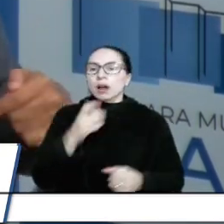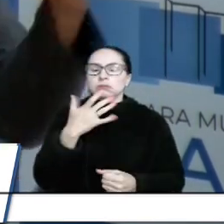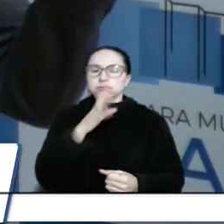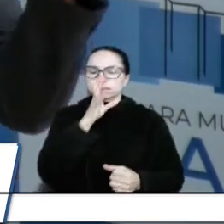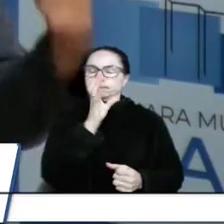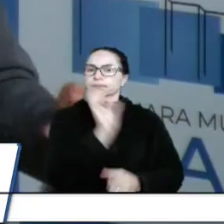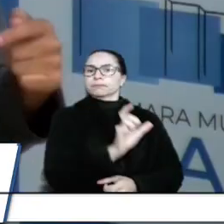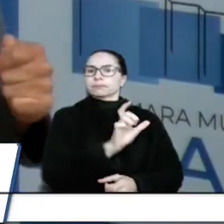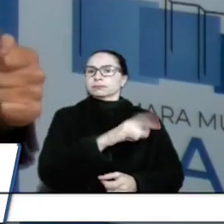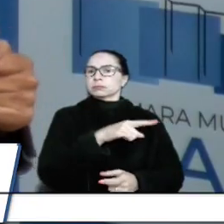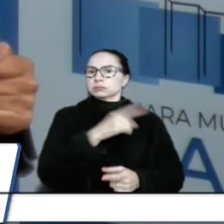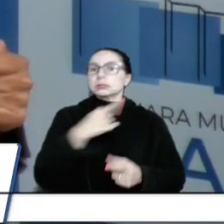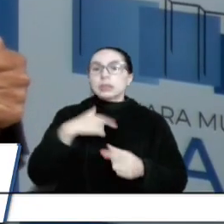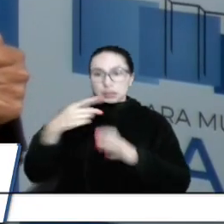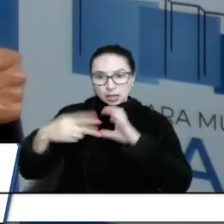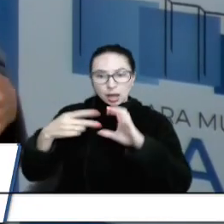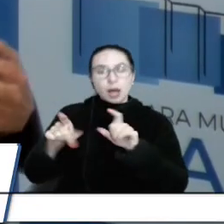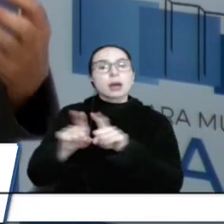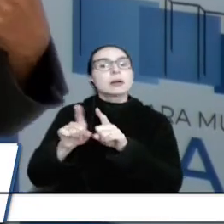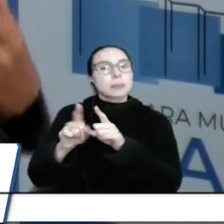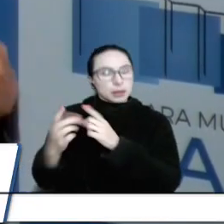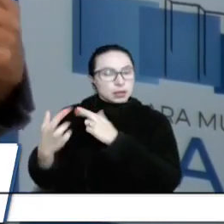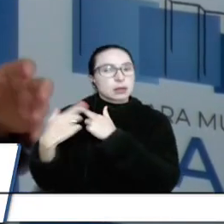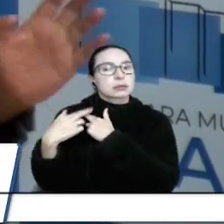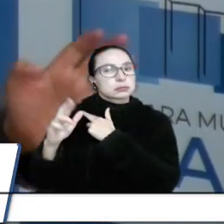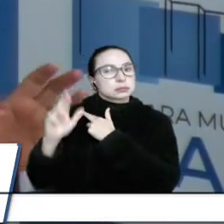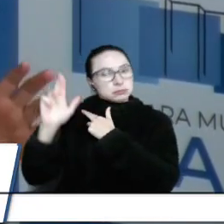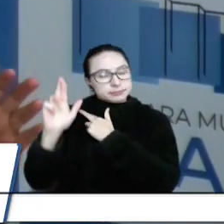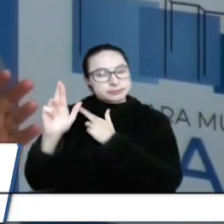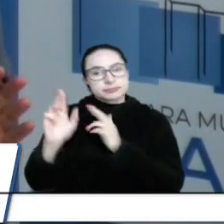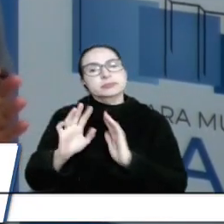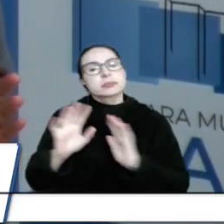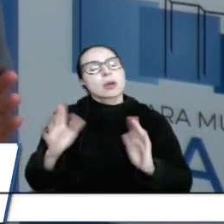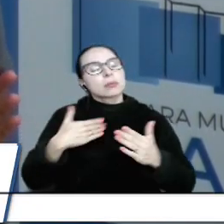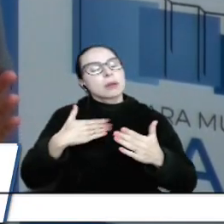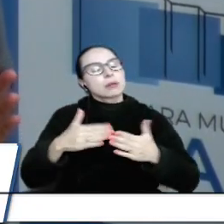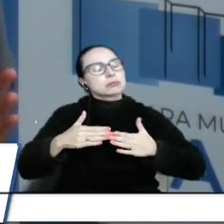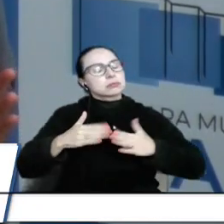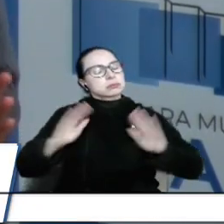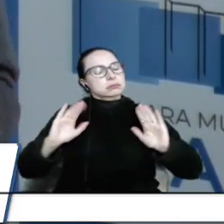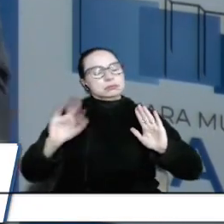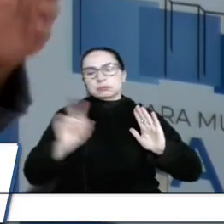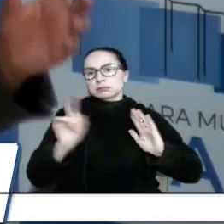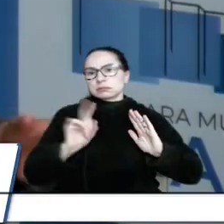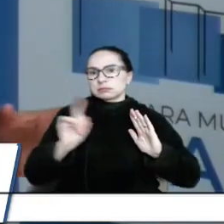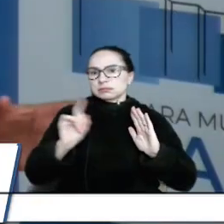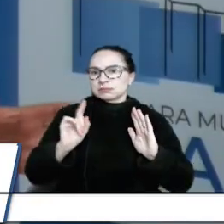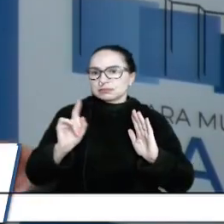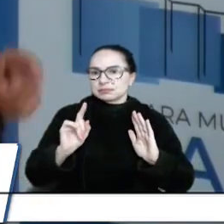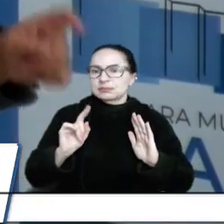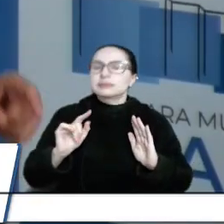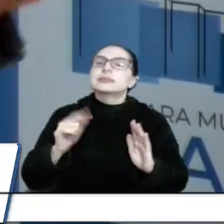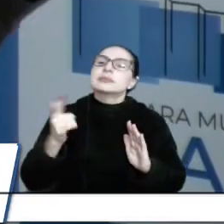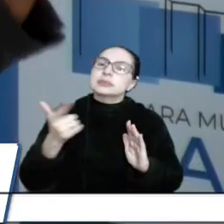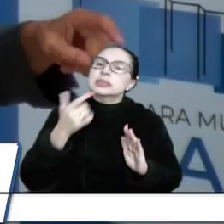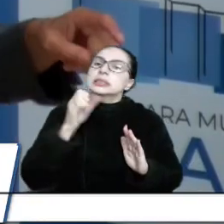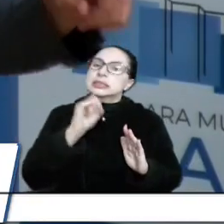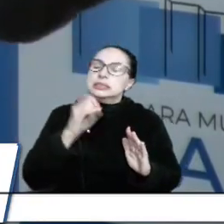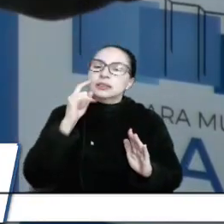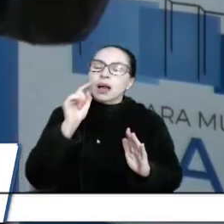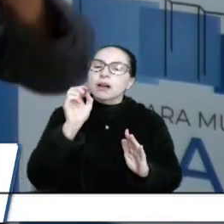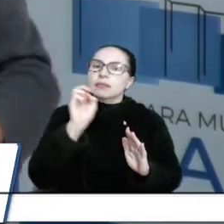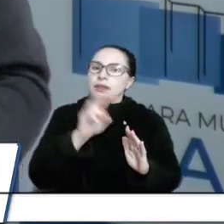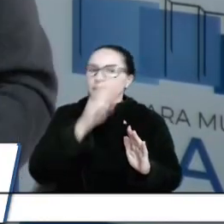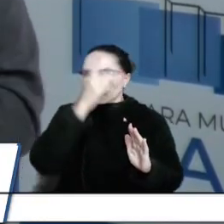Municipal também tem a sua parcela de responsabilidade. Não podemos nos isentar. E aí, quando a gente vê uma pessoa